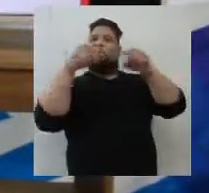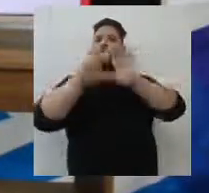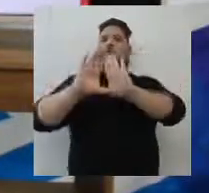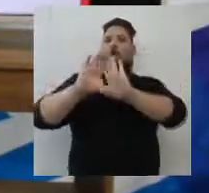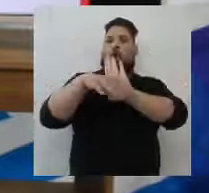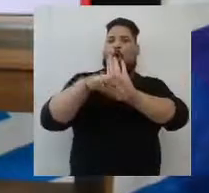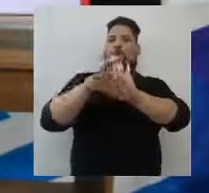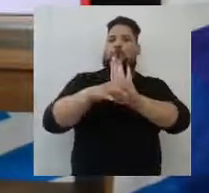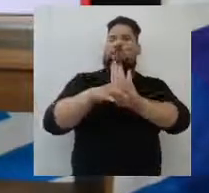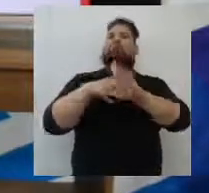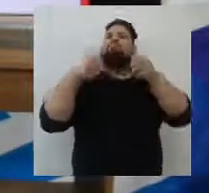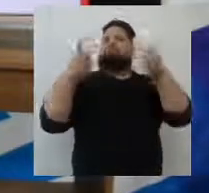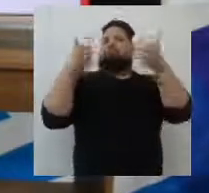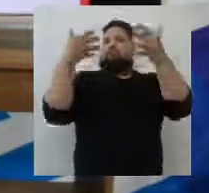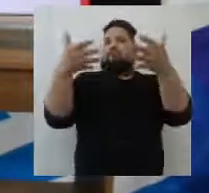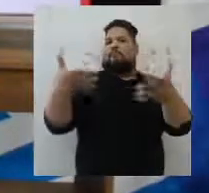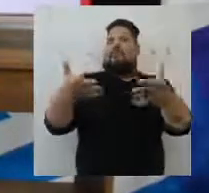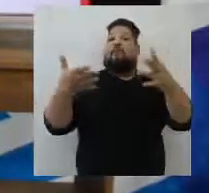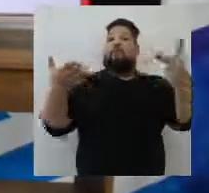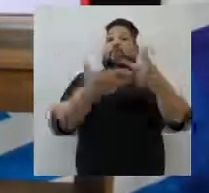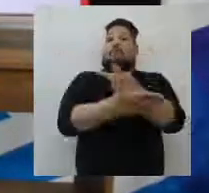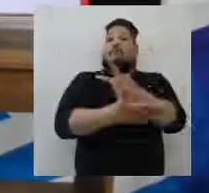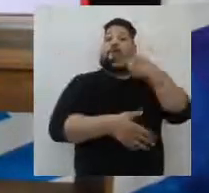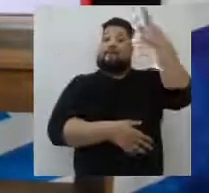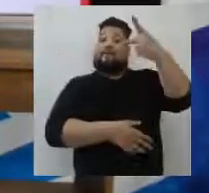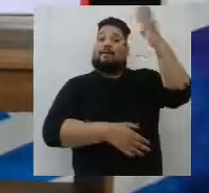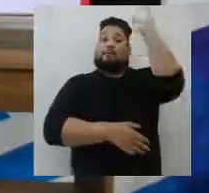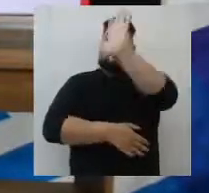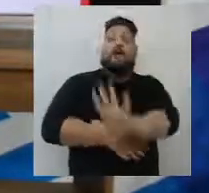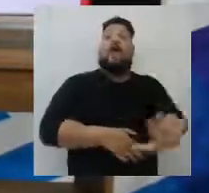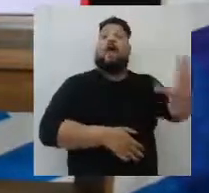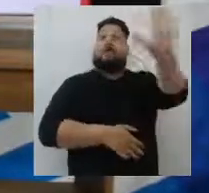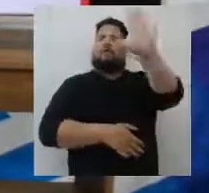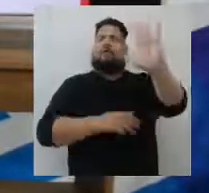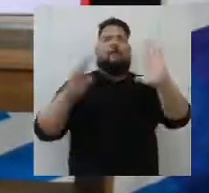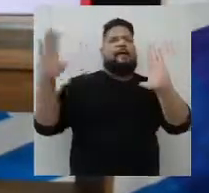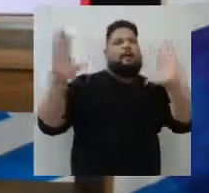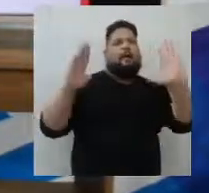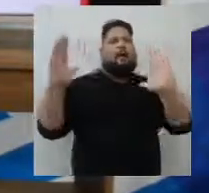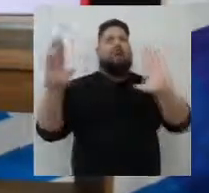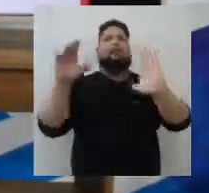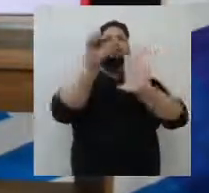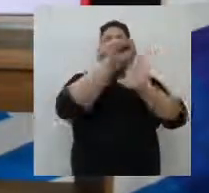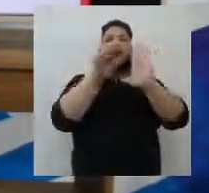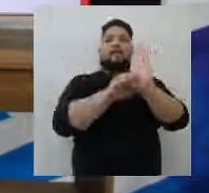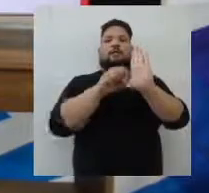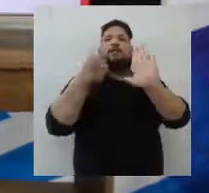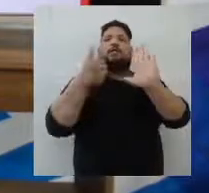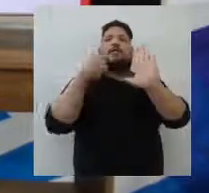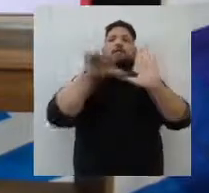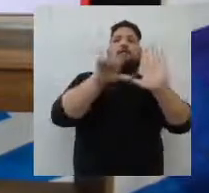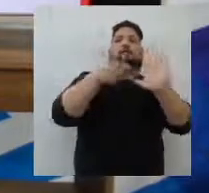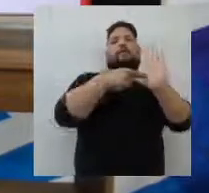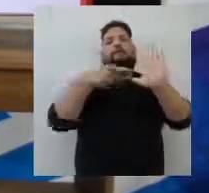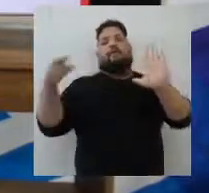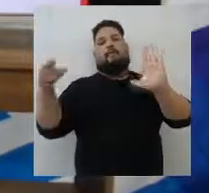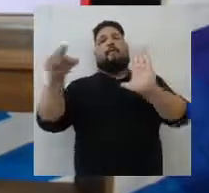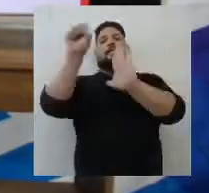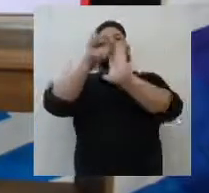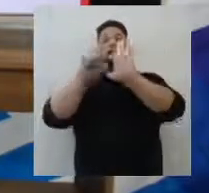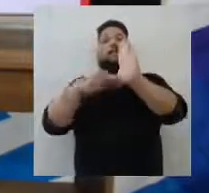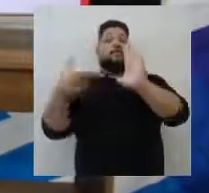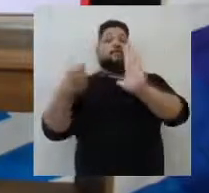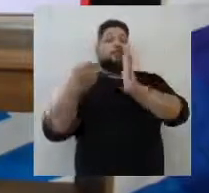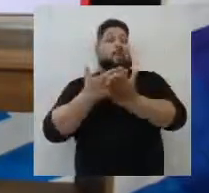dos acontecimentos que permearam o Brasil entre o final do século XIX e o início do século XX.